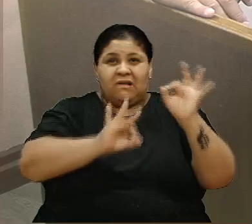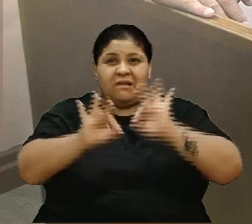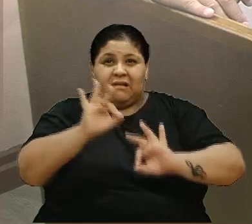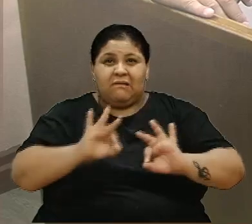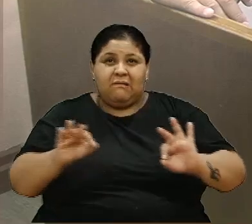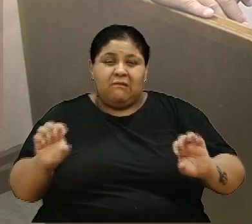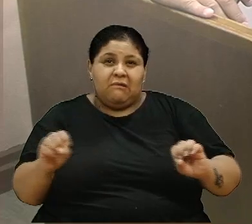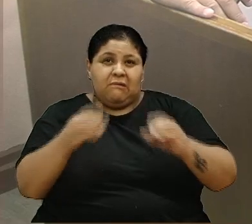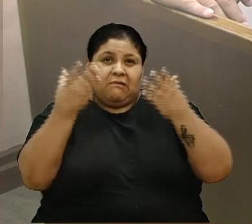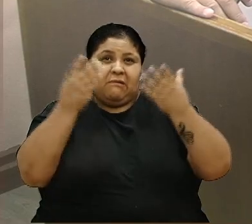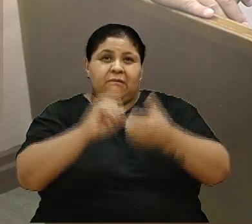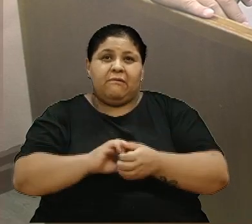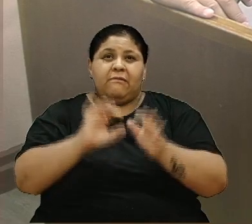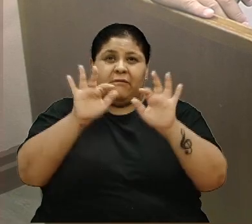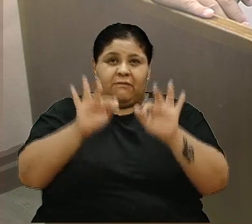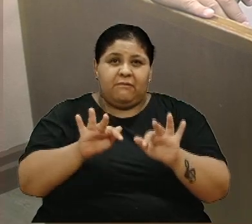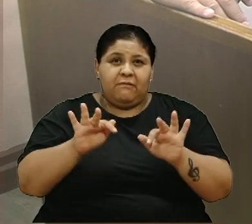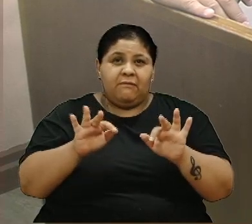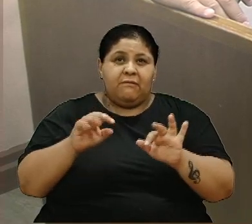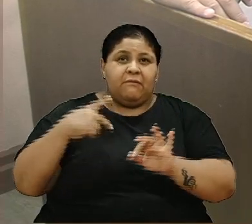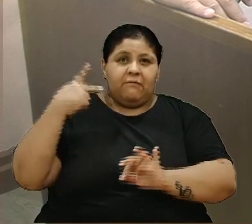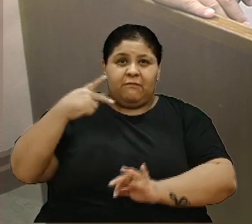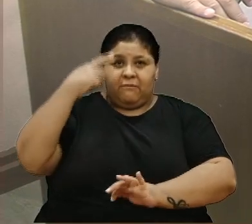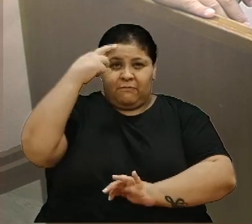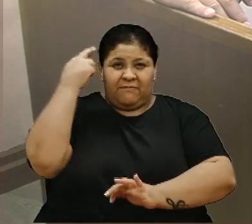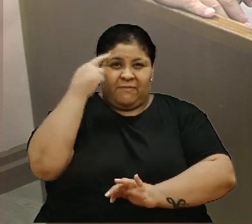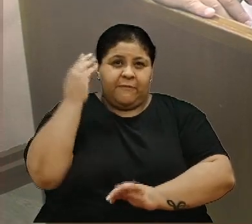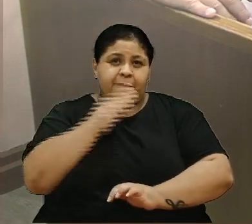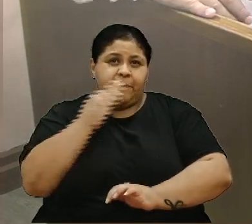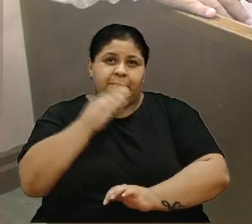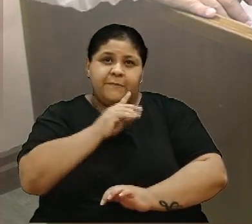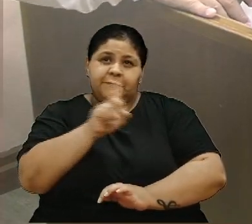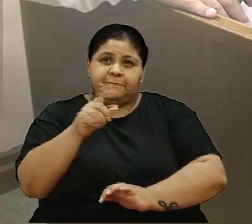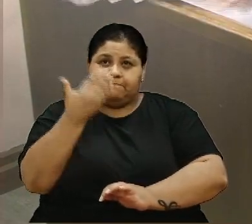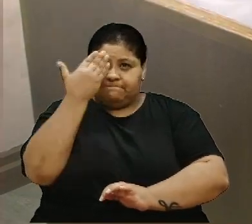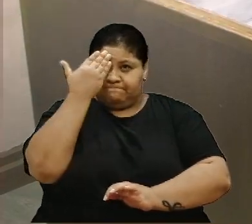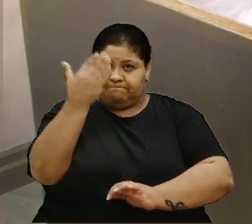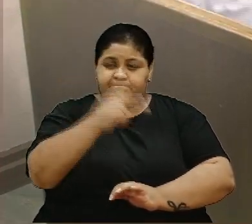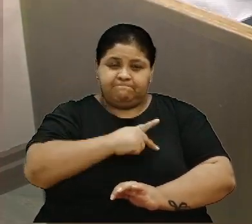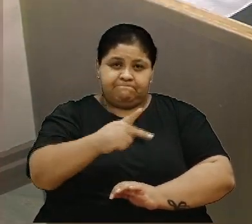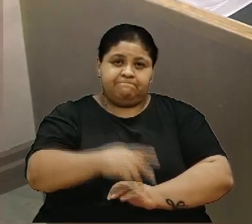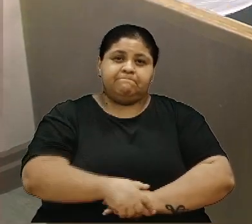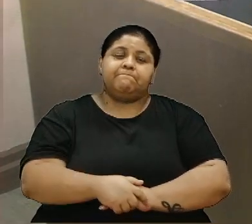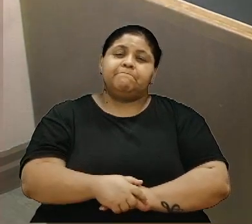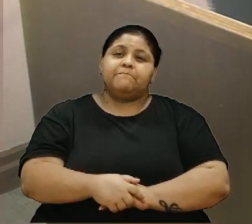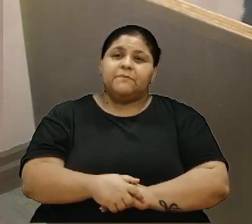Obrigado. Para concluir, vereador Rafael Bueno, rapidinho. Não? Obrigado, então, presidente.